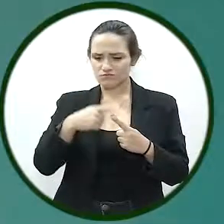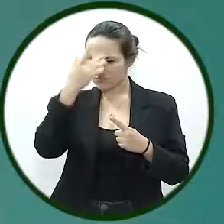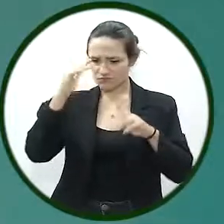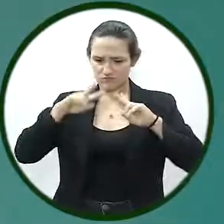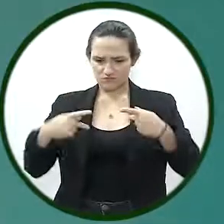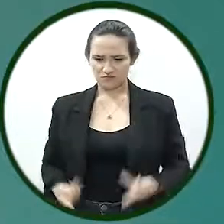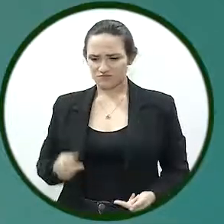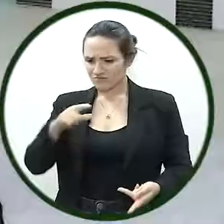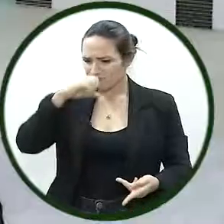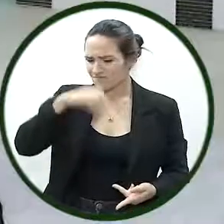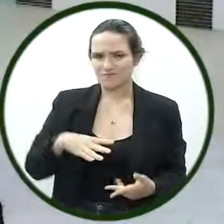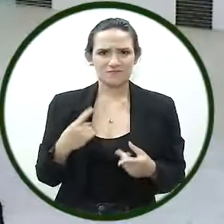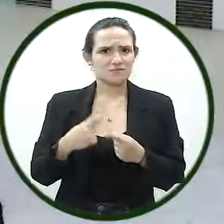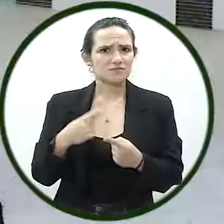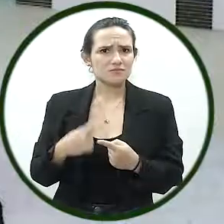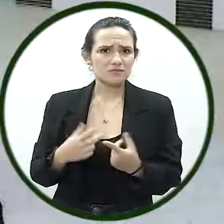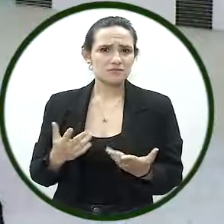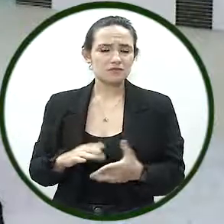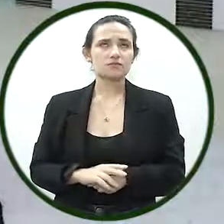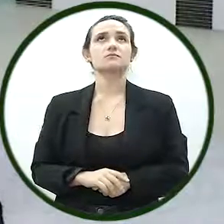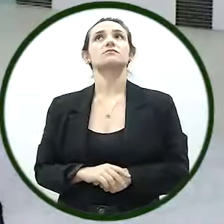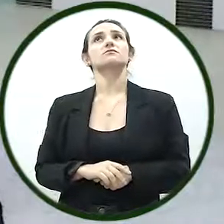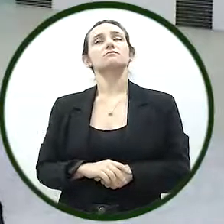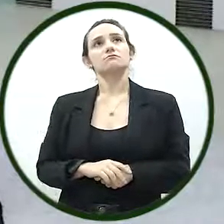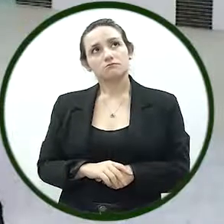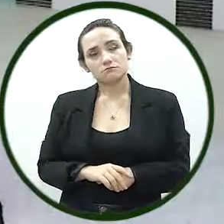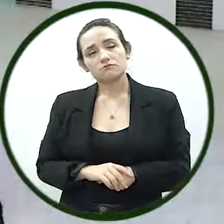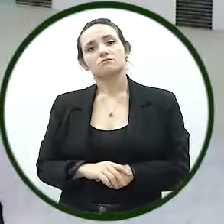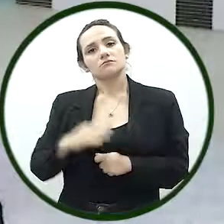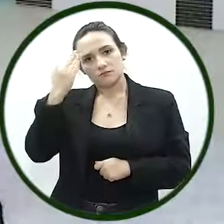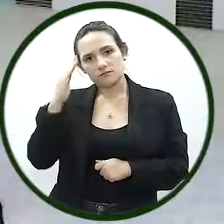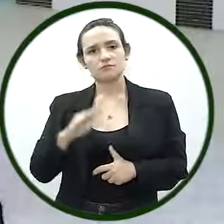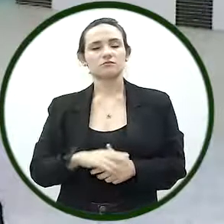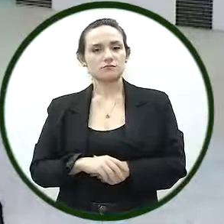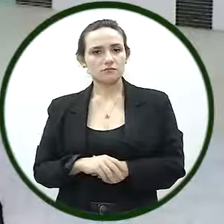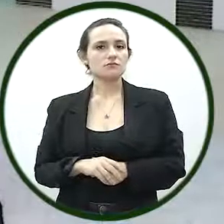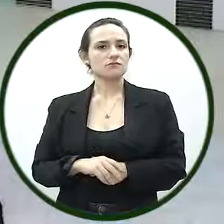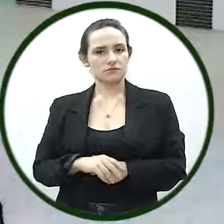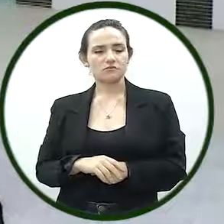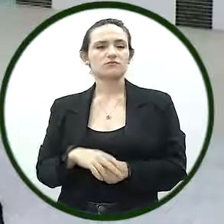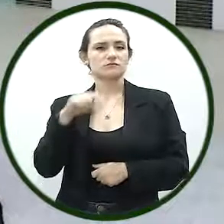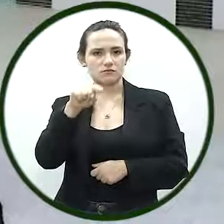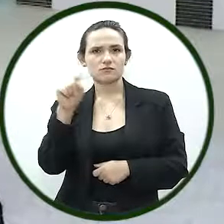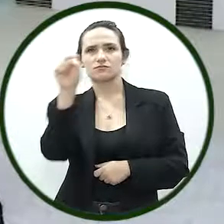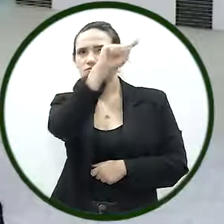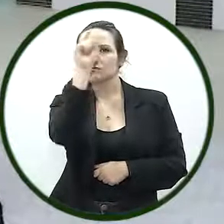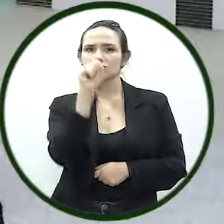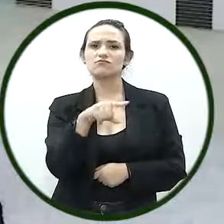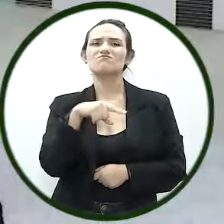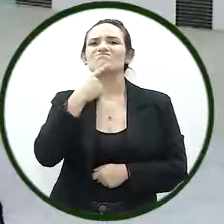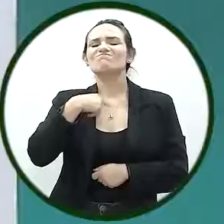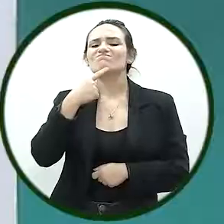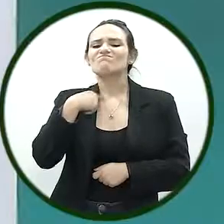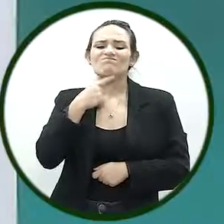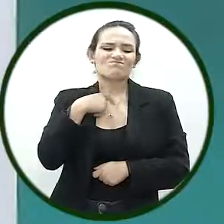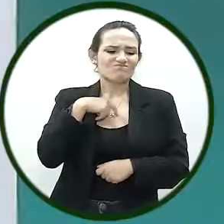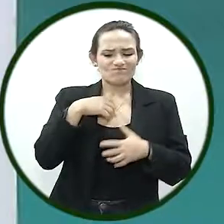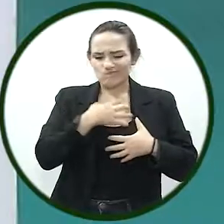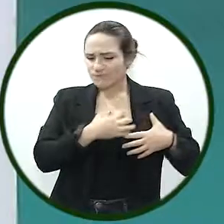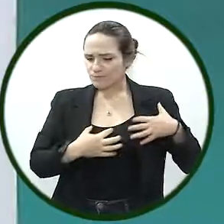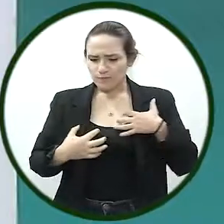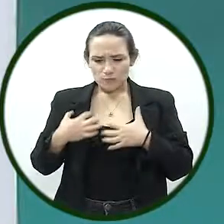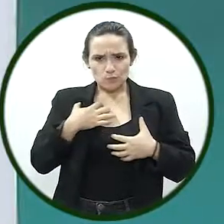se tornava violento? Entendi. Major, essa indagação, essa inquietude que você sentiu lidando com essa realidade também